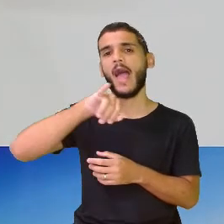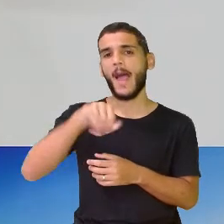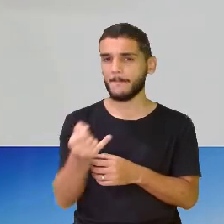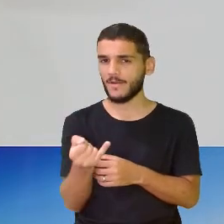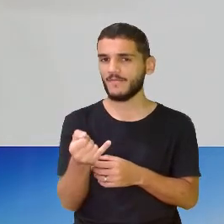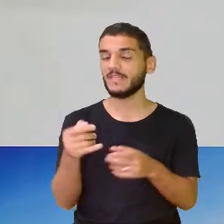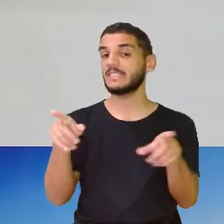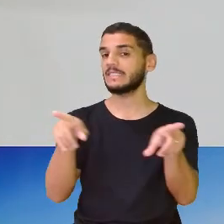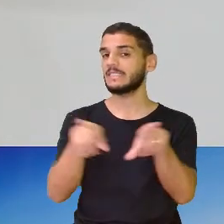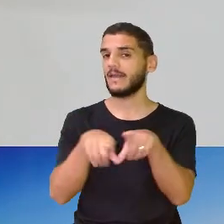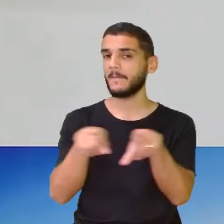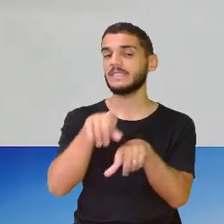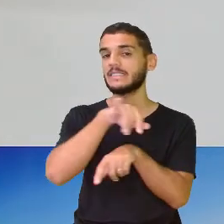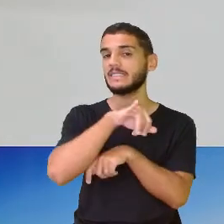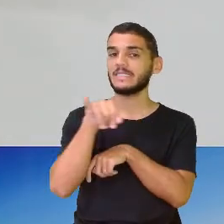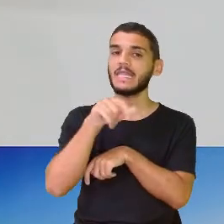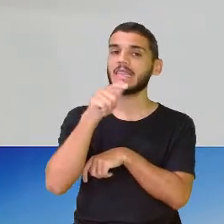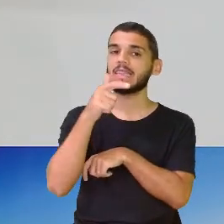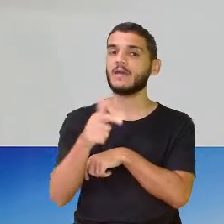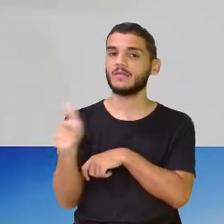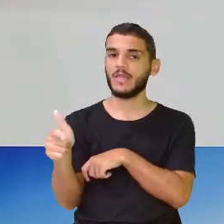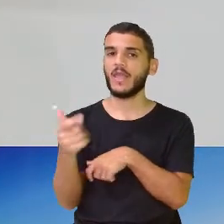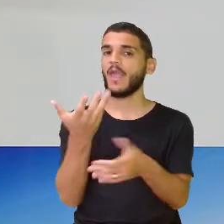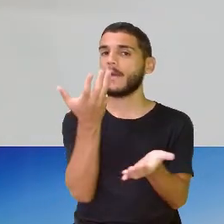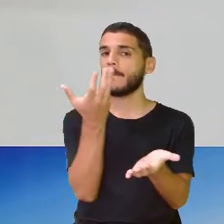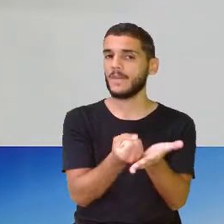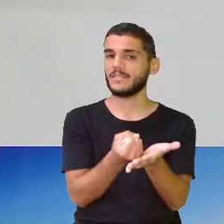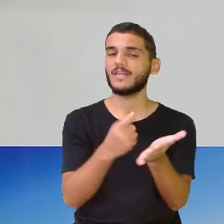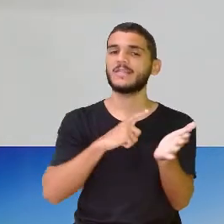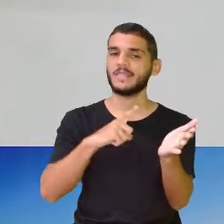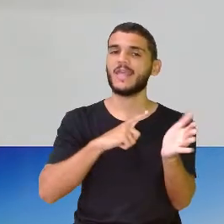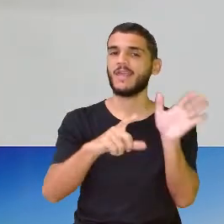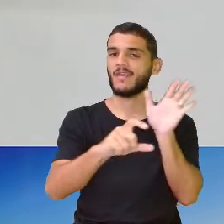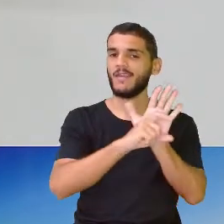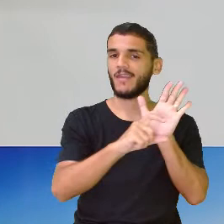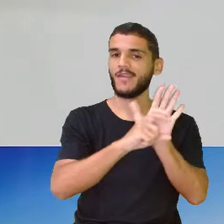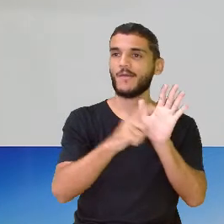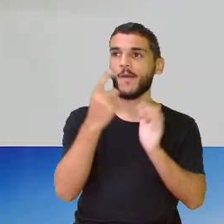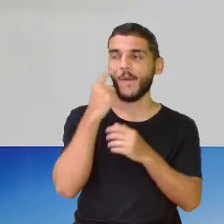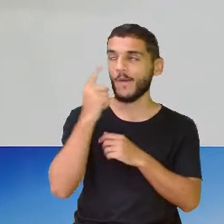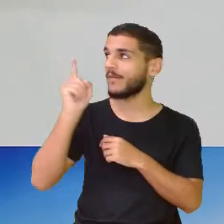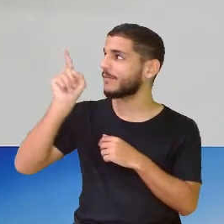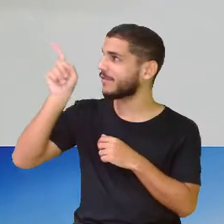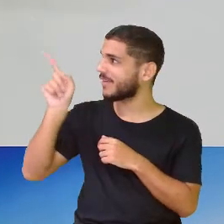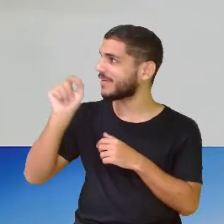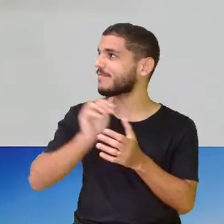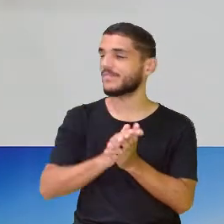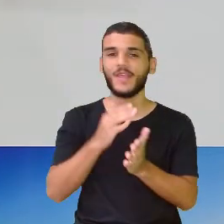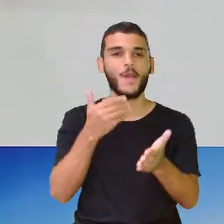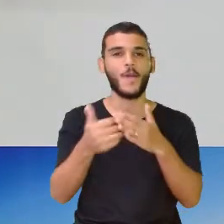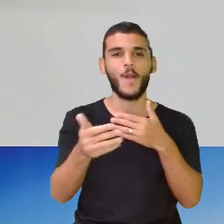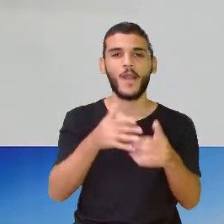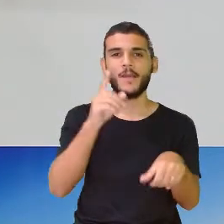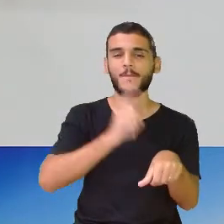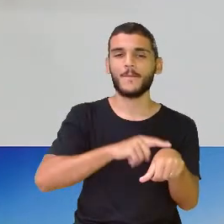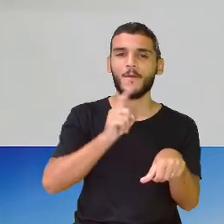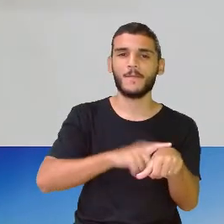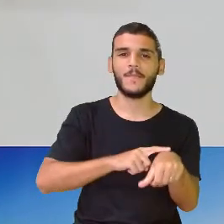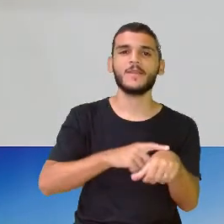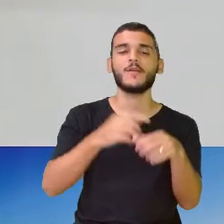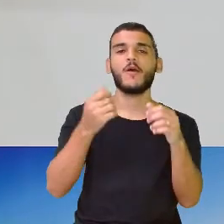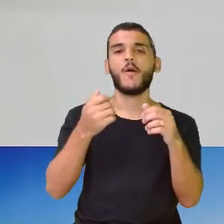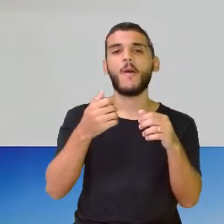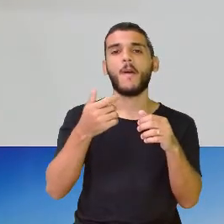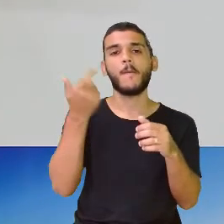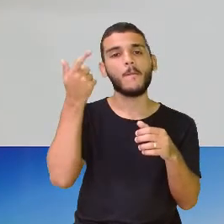você ainda não tem, baixa aí, porque o QR Code está na tela, lembrando a vocês que a qualquer momento você pode aproximar a